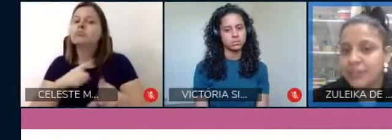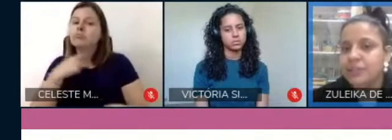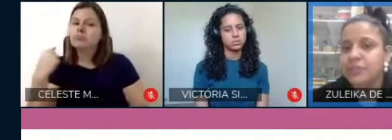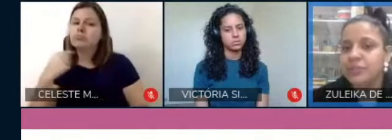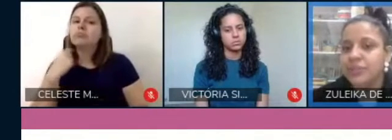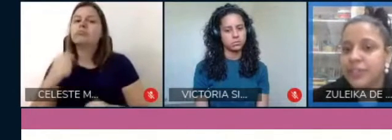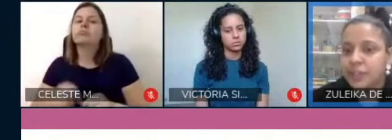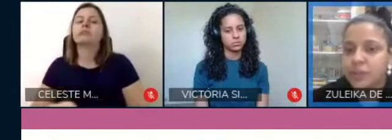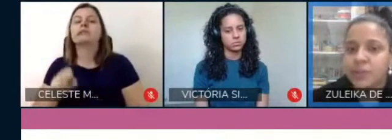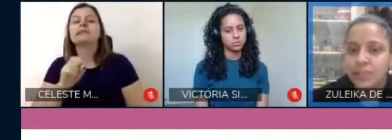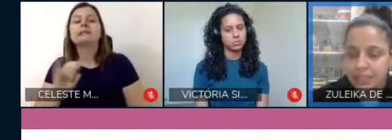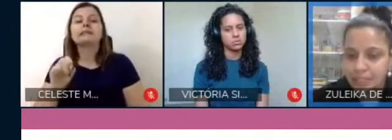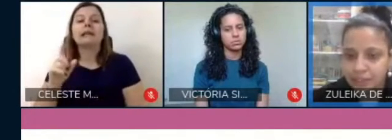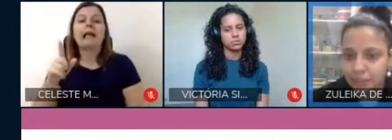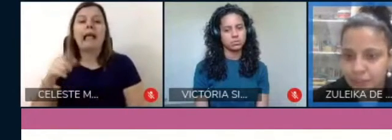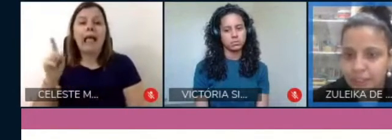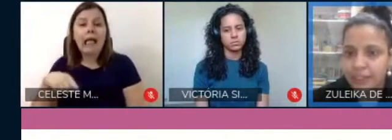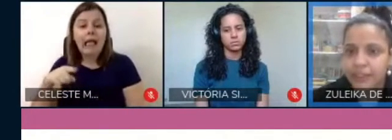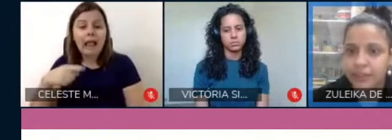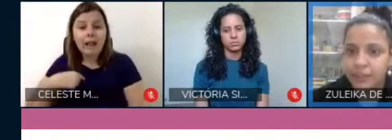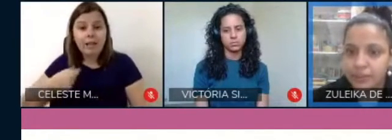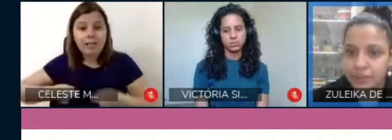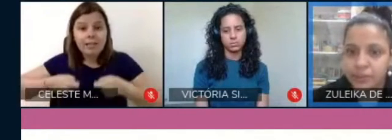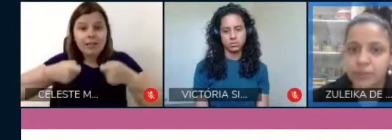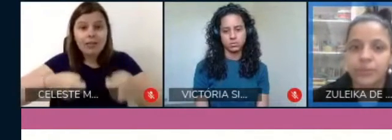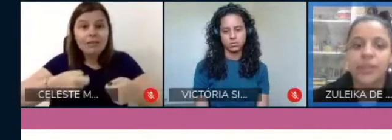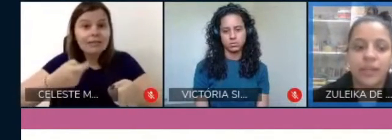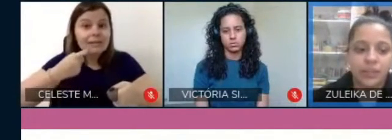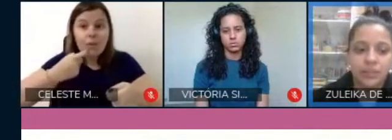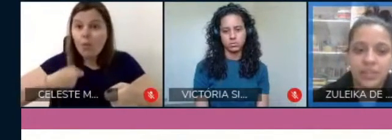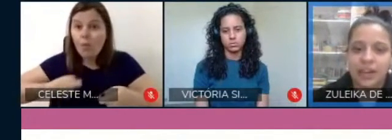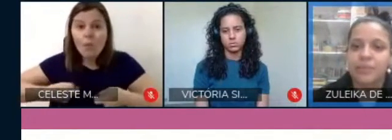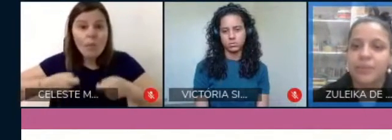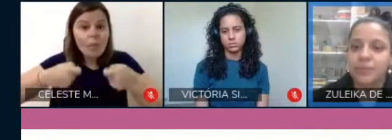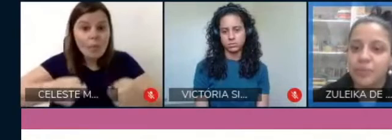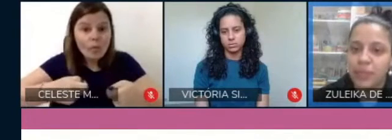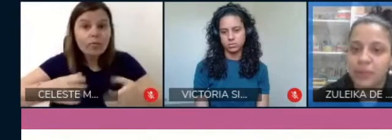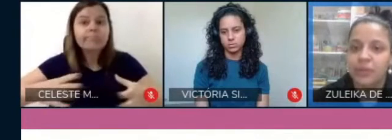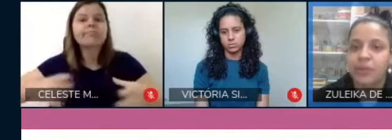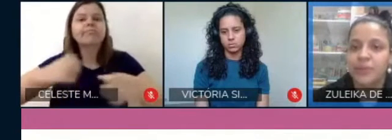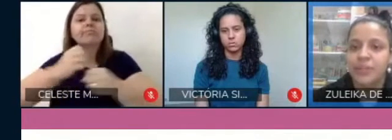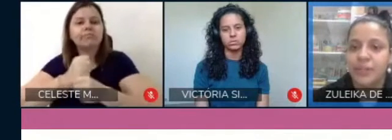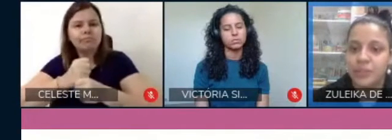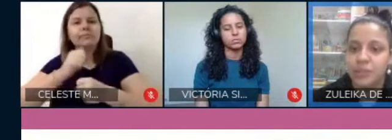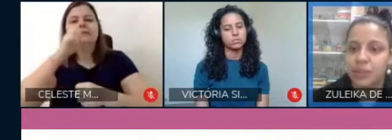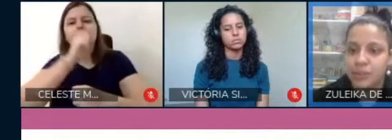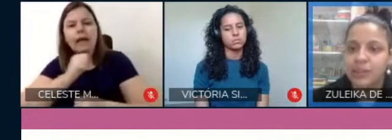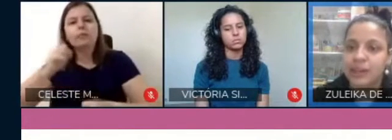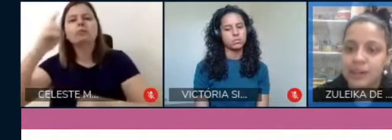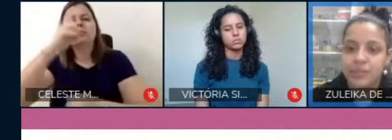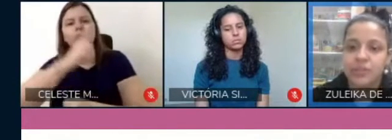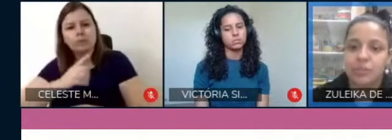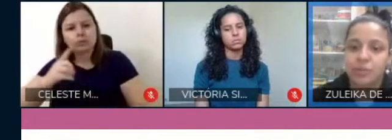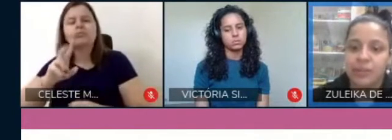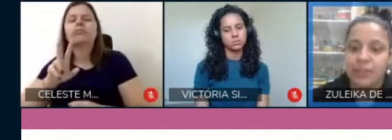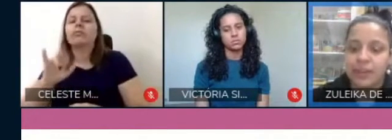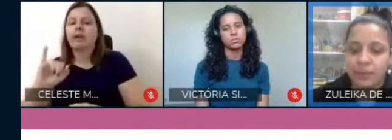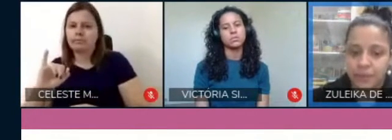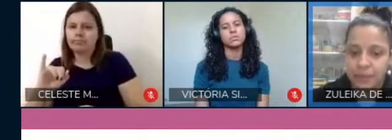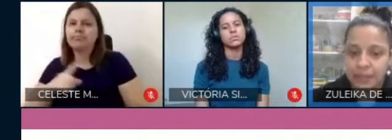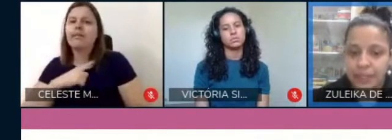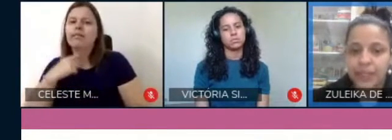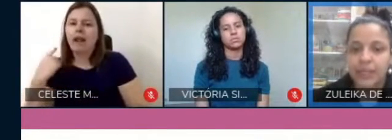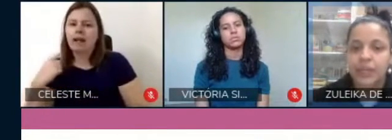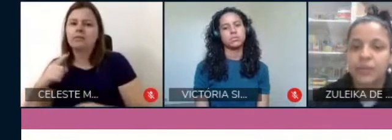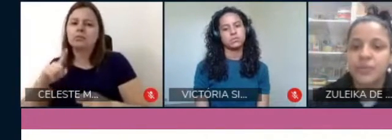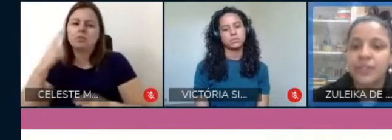se eu deveria devolver numa sexta-feira e não devolvo, no sábado e no domingo eu estarei somando atrasos ao meu